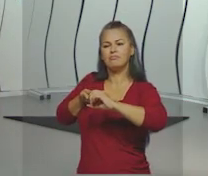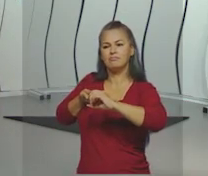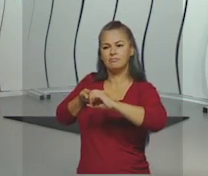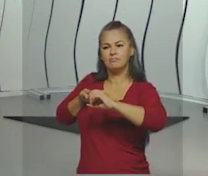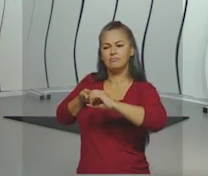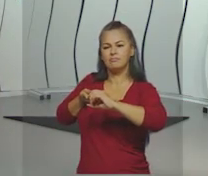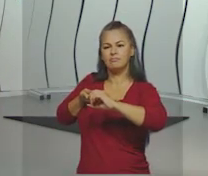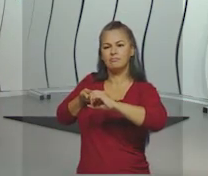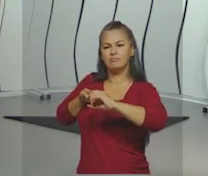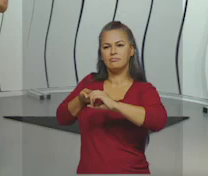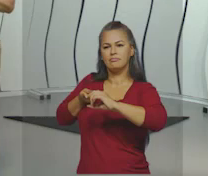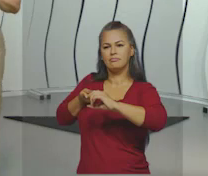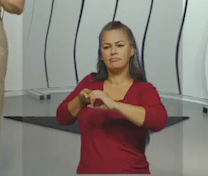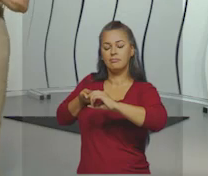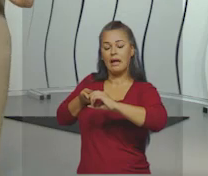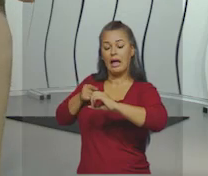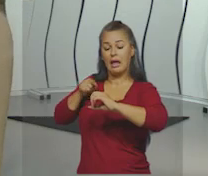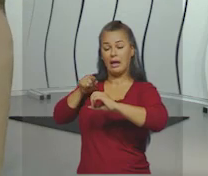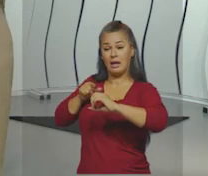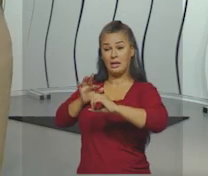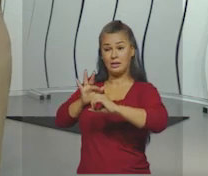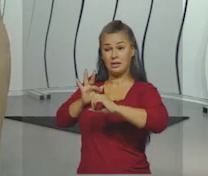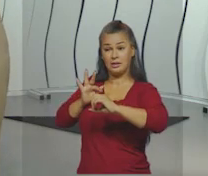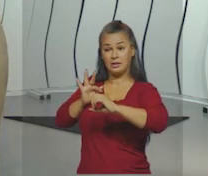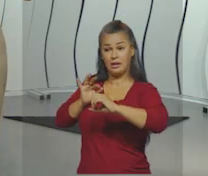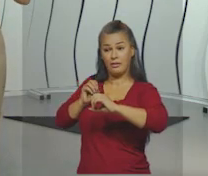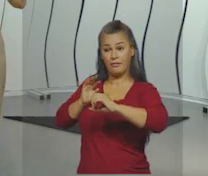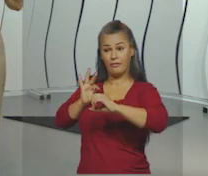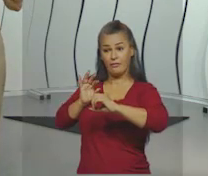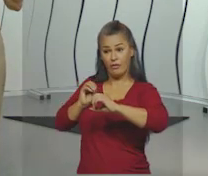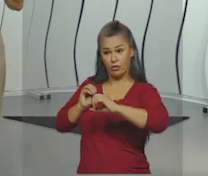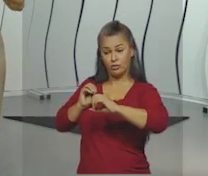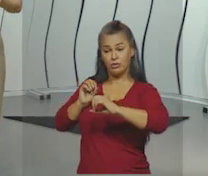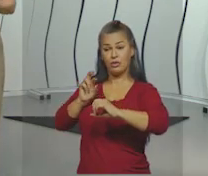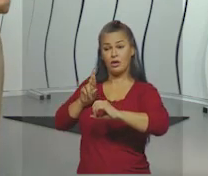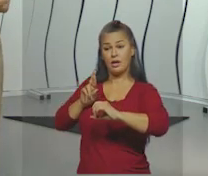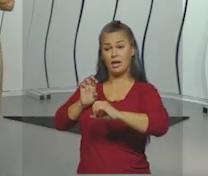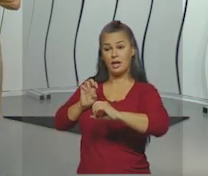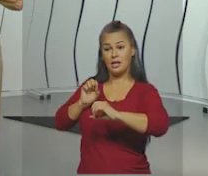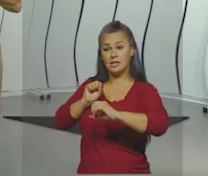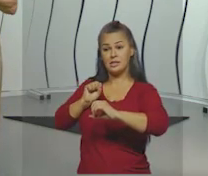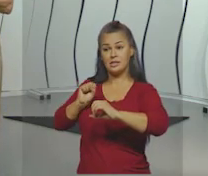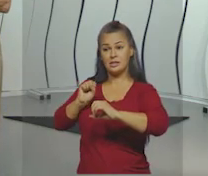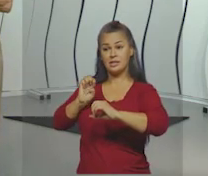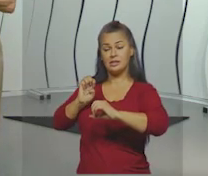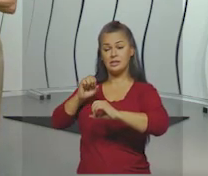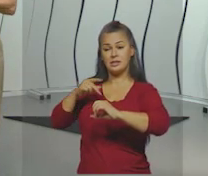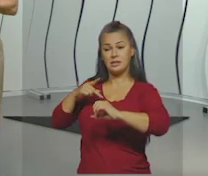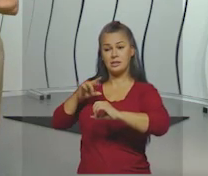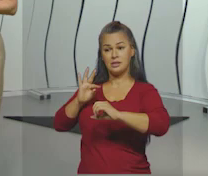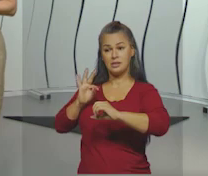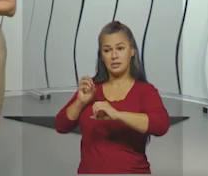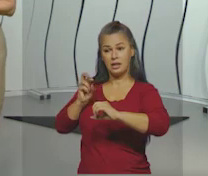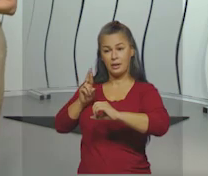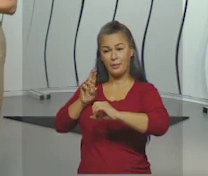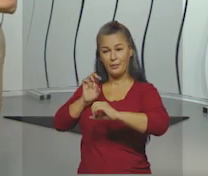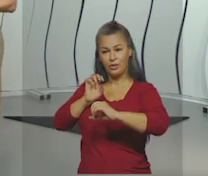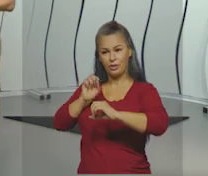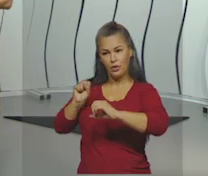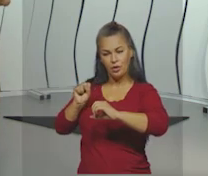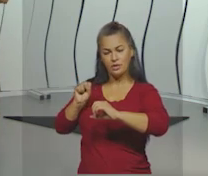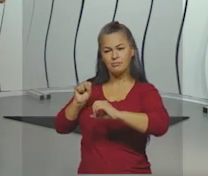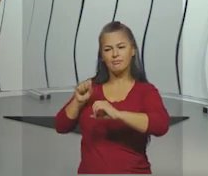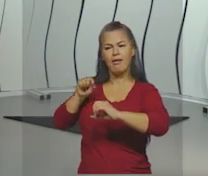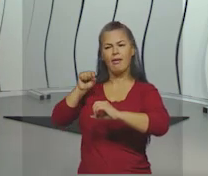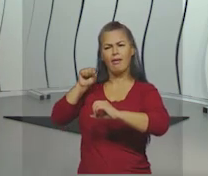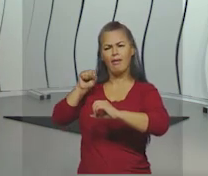retina. Os fotorreceptores que estão na retina, que vão ser sensíveis à luminosidade,